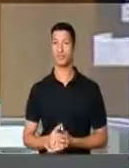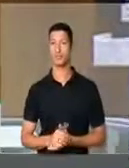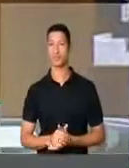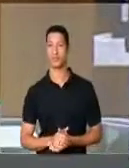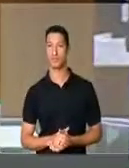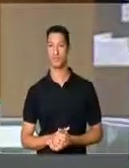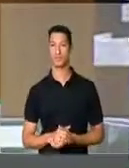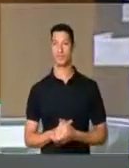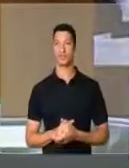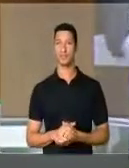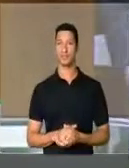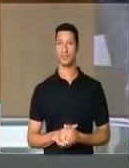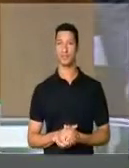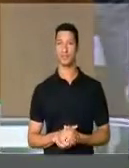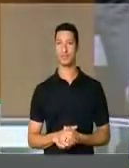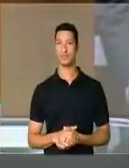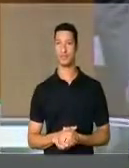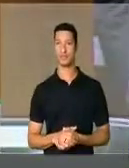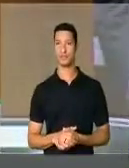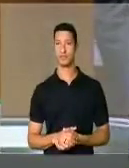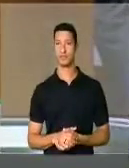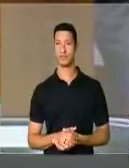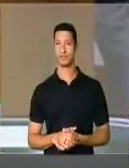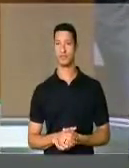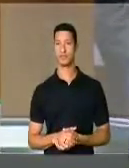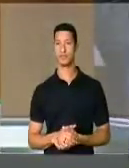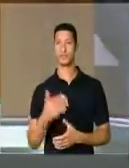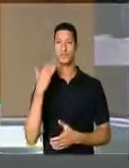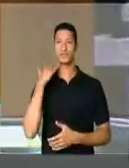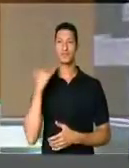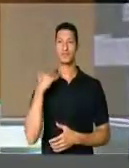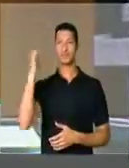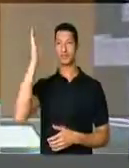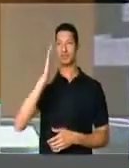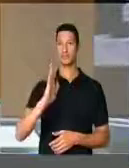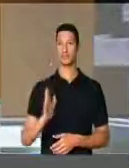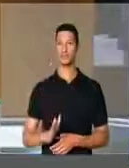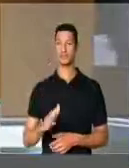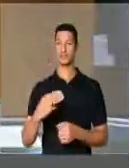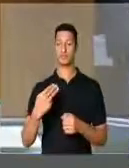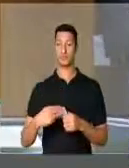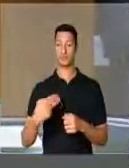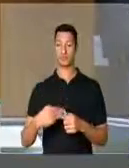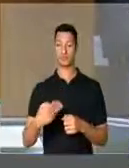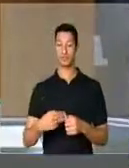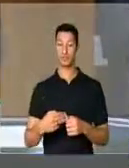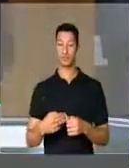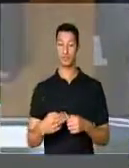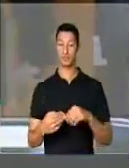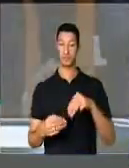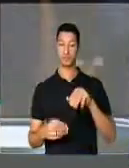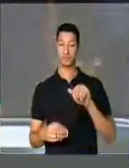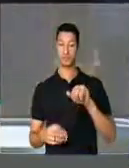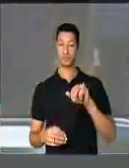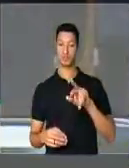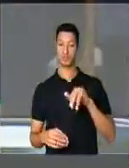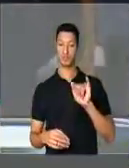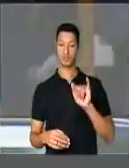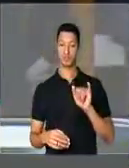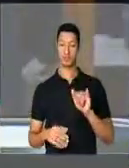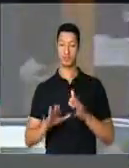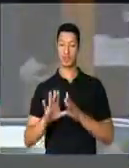Deputado Daniel Almeida. Senhor presidente, o Banco do Brasil, no município de Mairi,